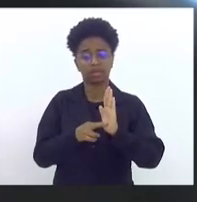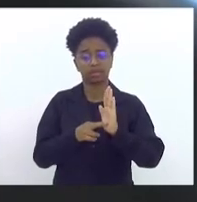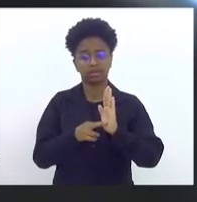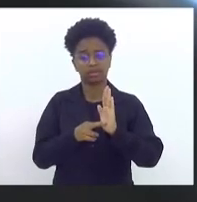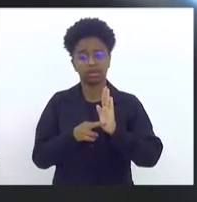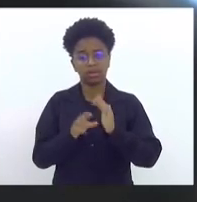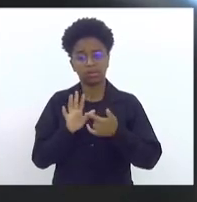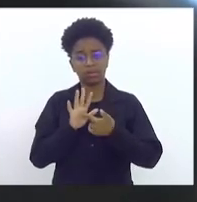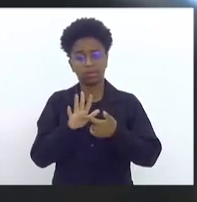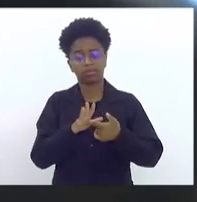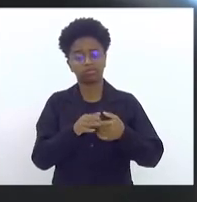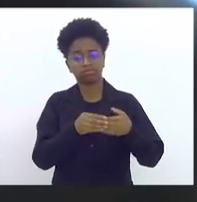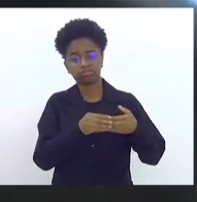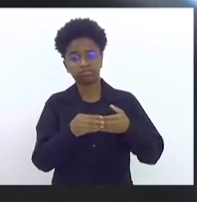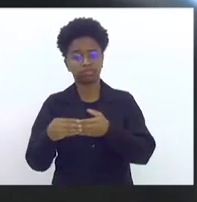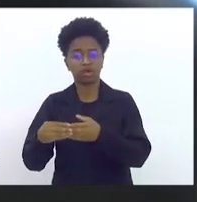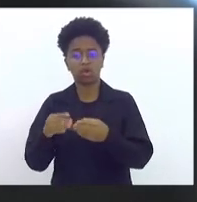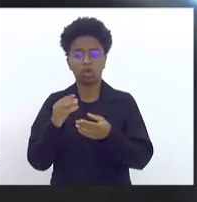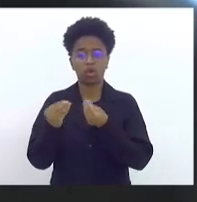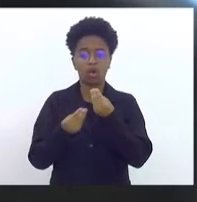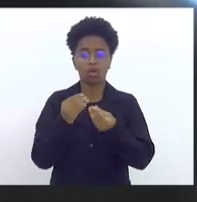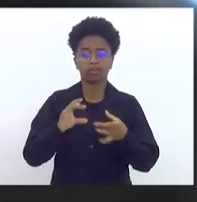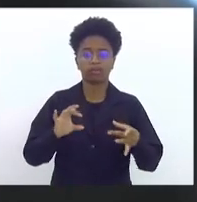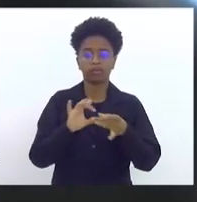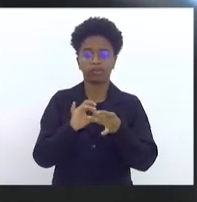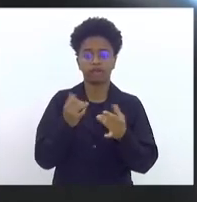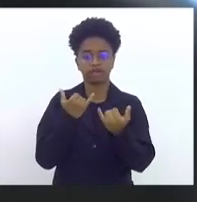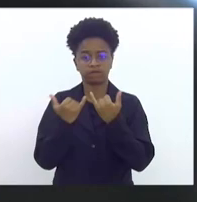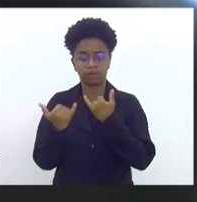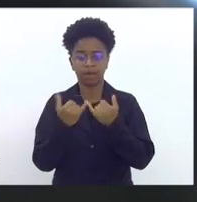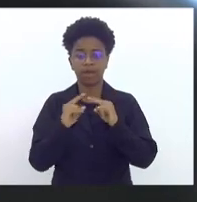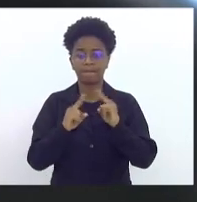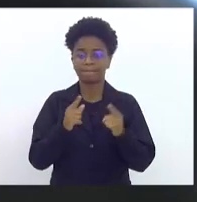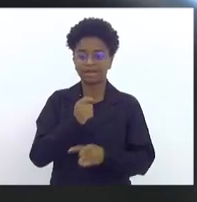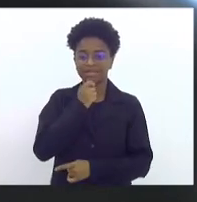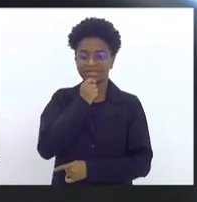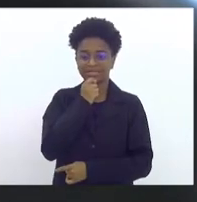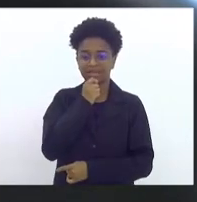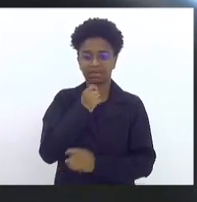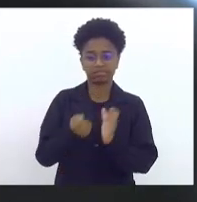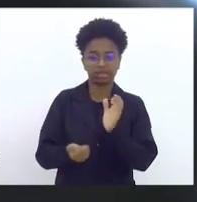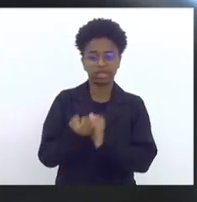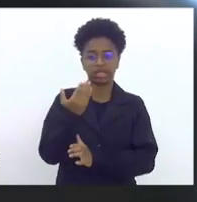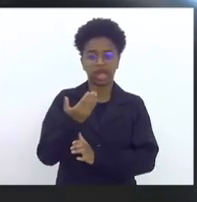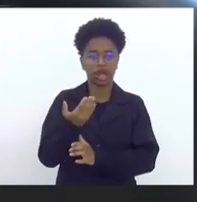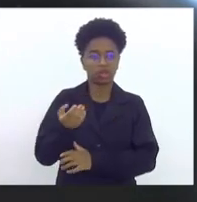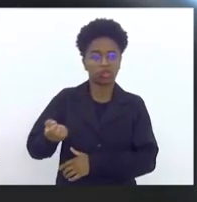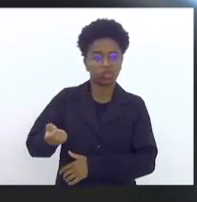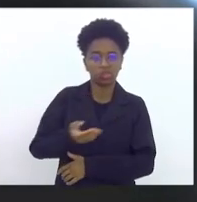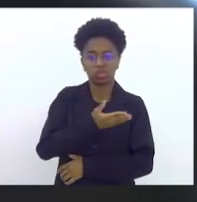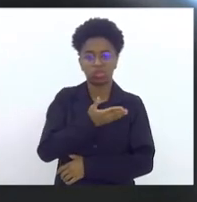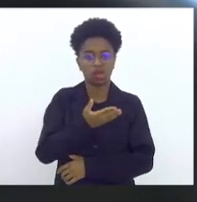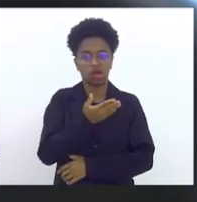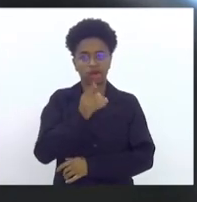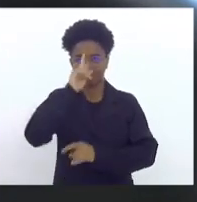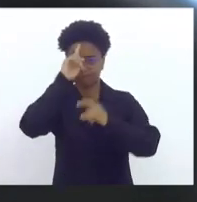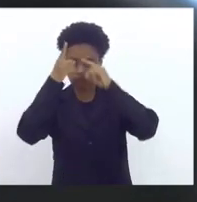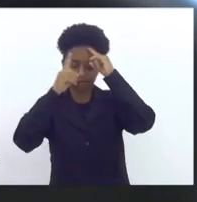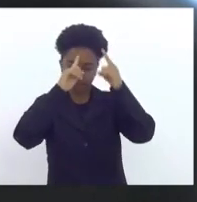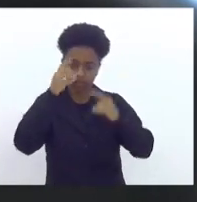direcionamento de integração de informação sem criar uma nova uma nova roda a gente já tem aí